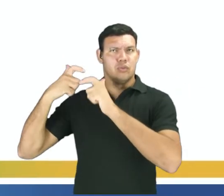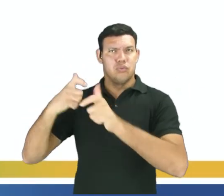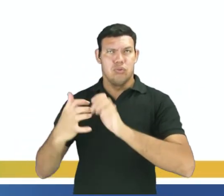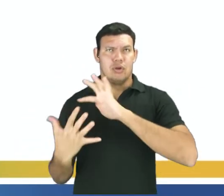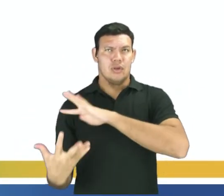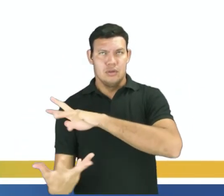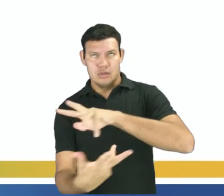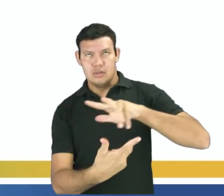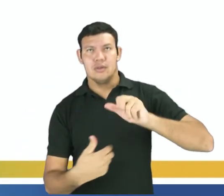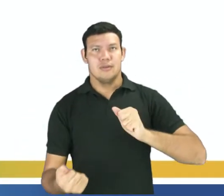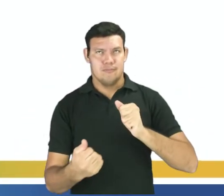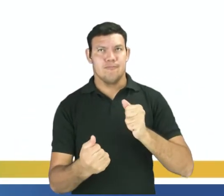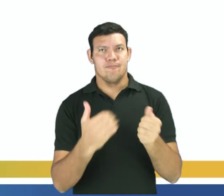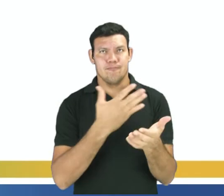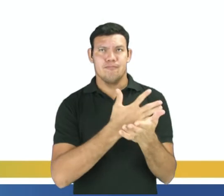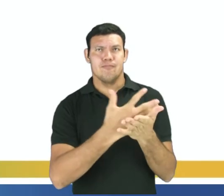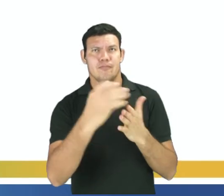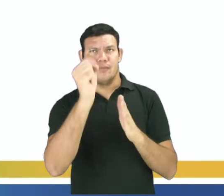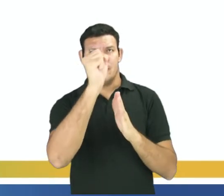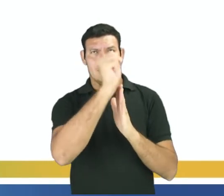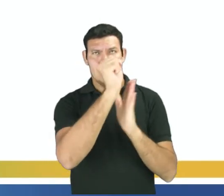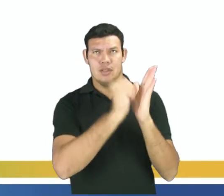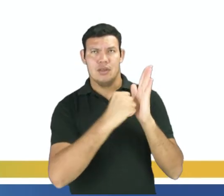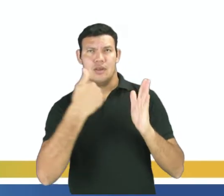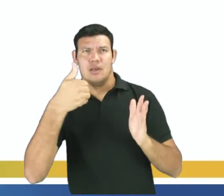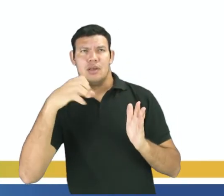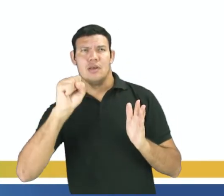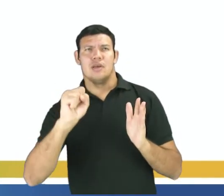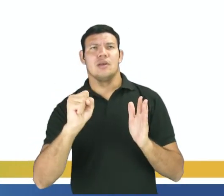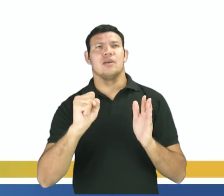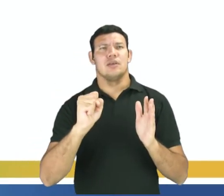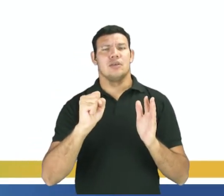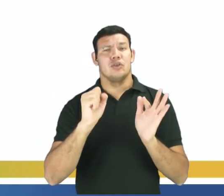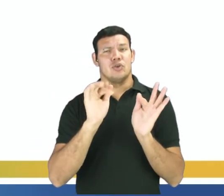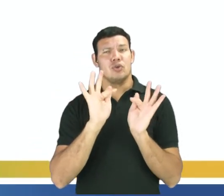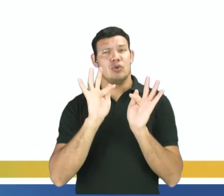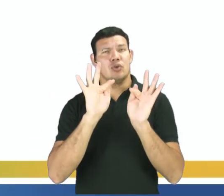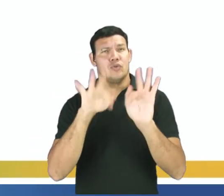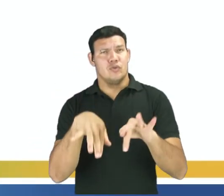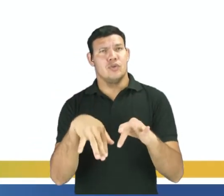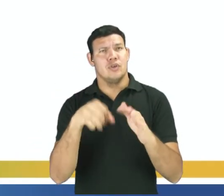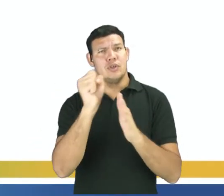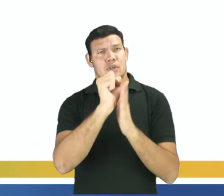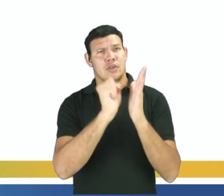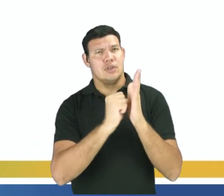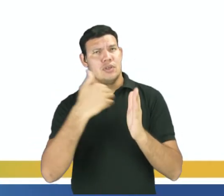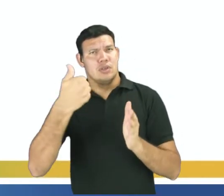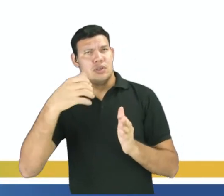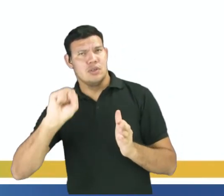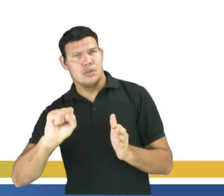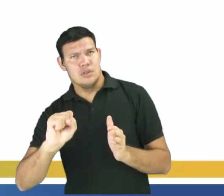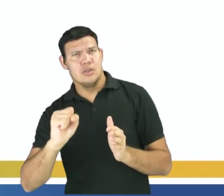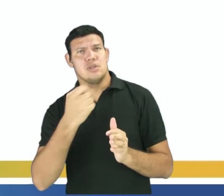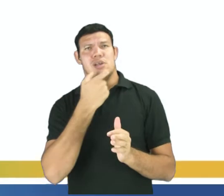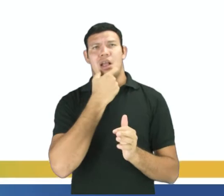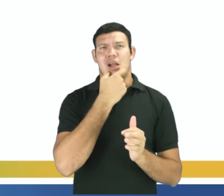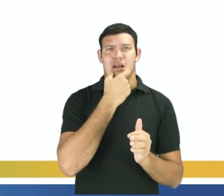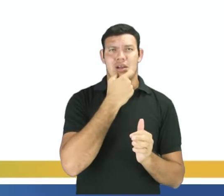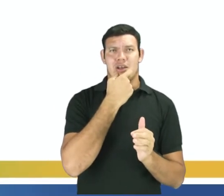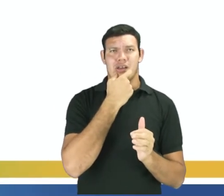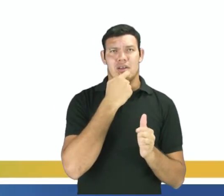século XVIII na Inglaterra e se consolidou no século XIX, foram Inglaterra no período de 1750